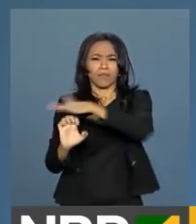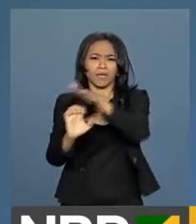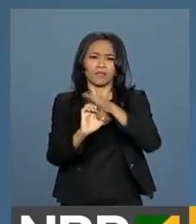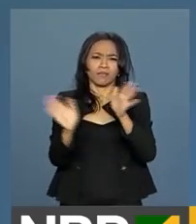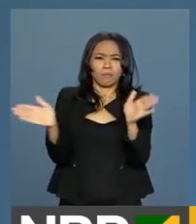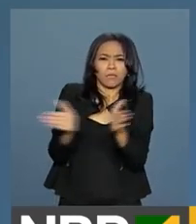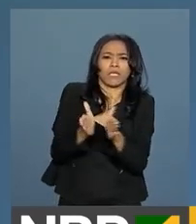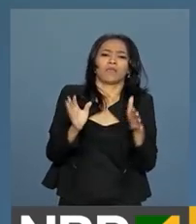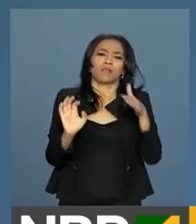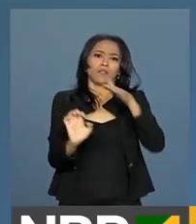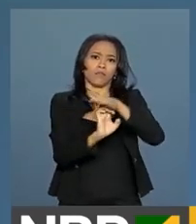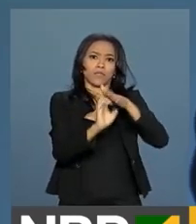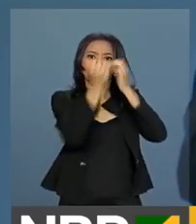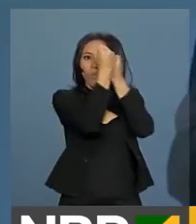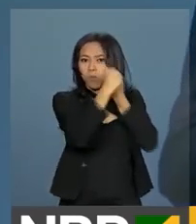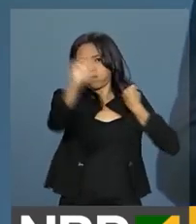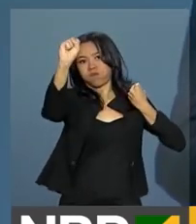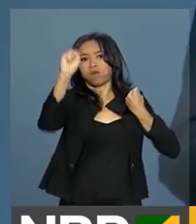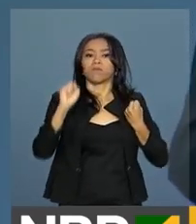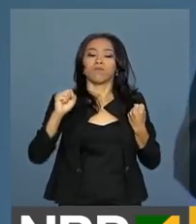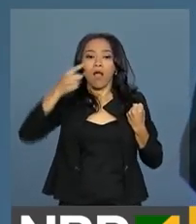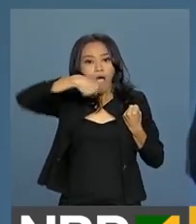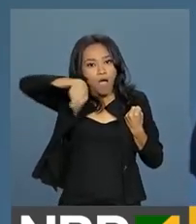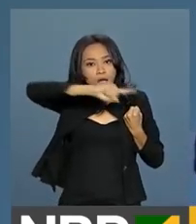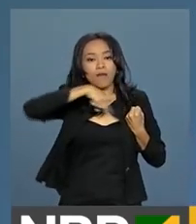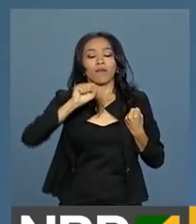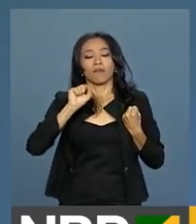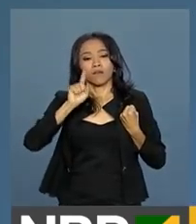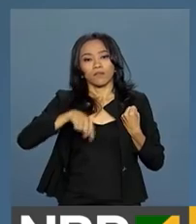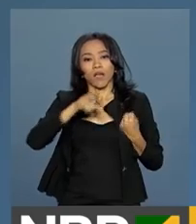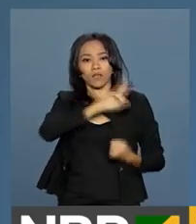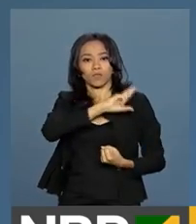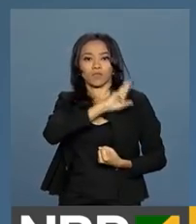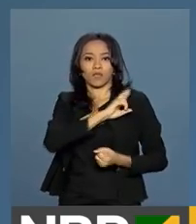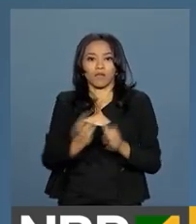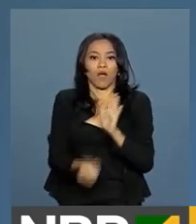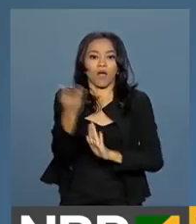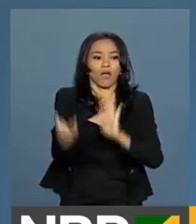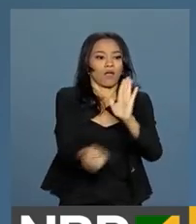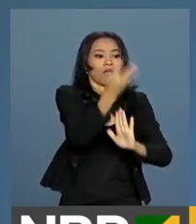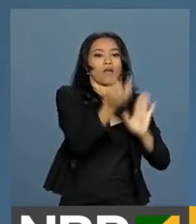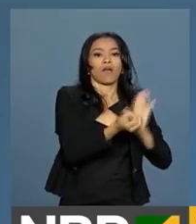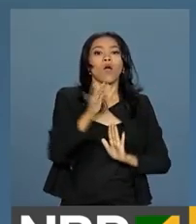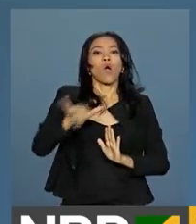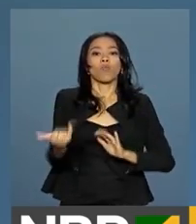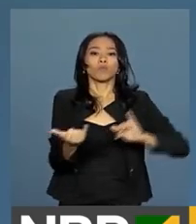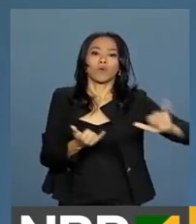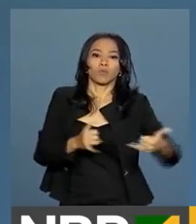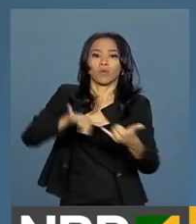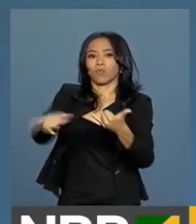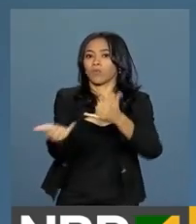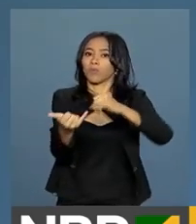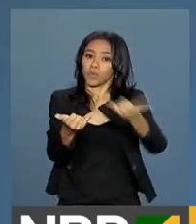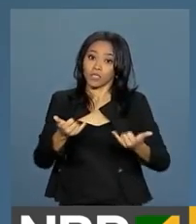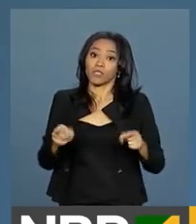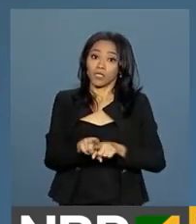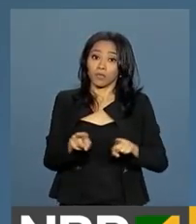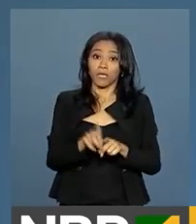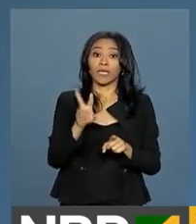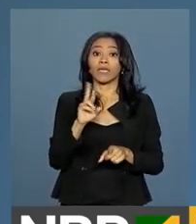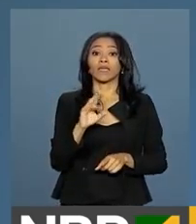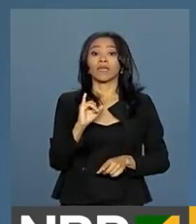são os melhores geradores de riqueza e de oportunidades nestes dois